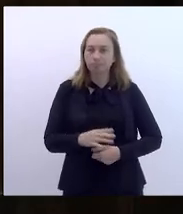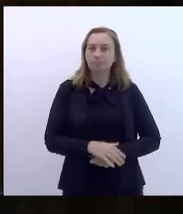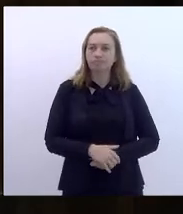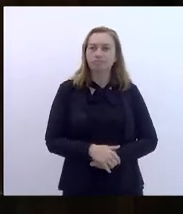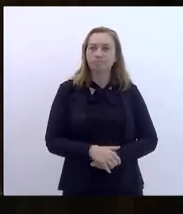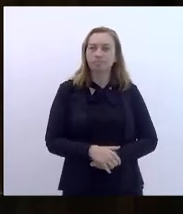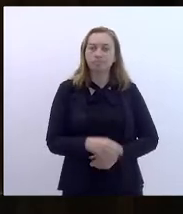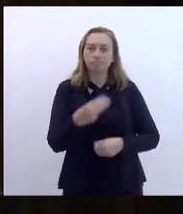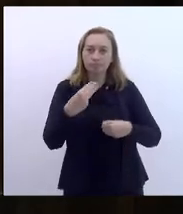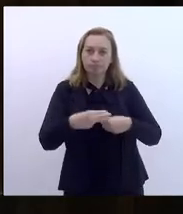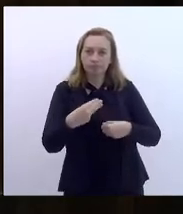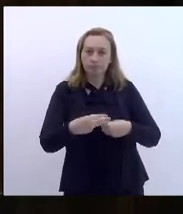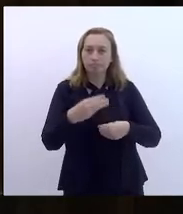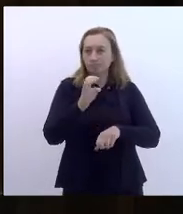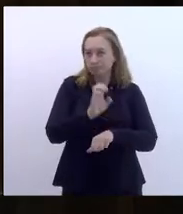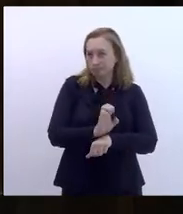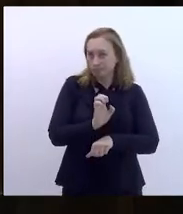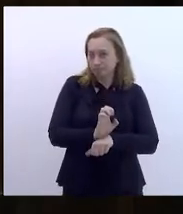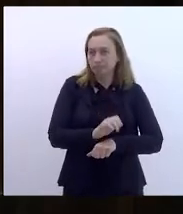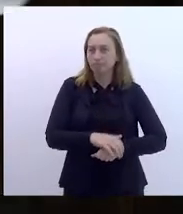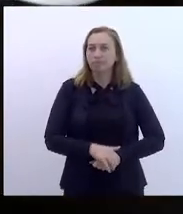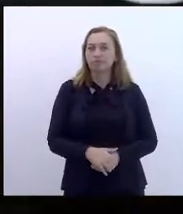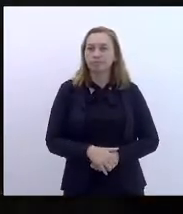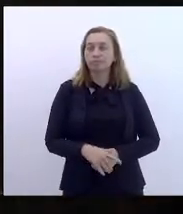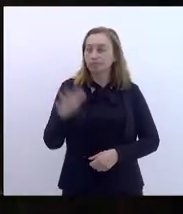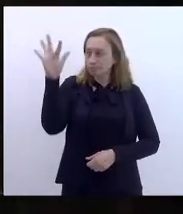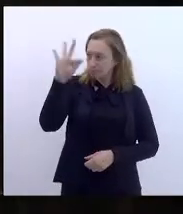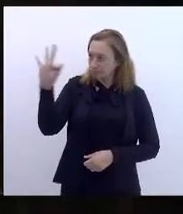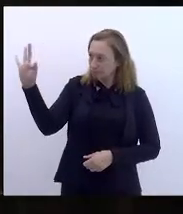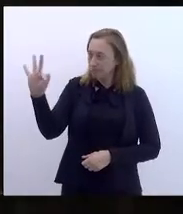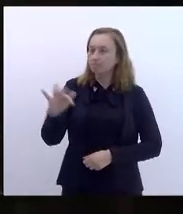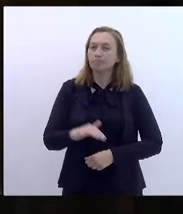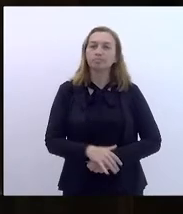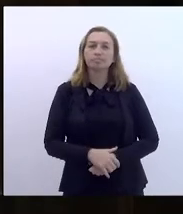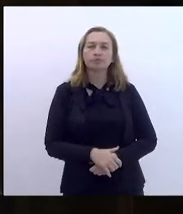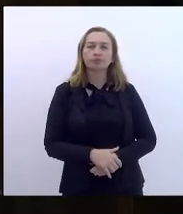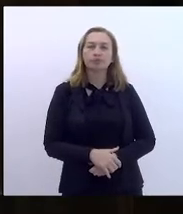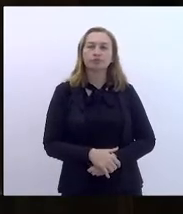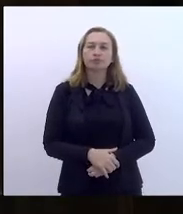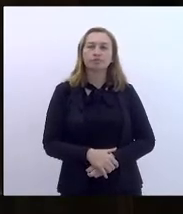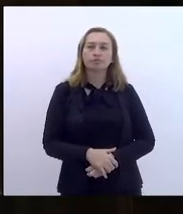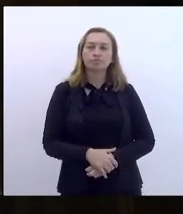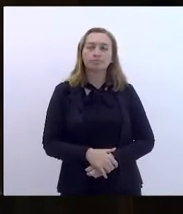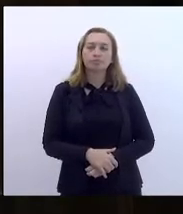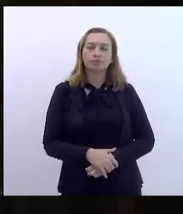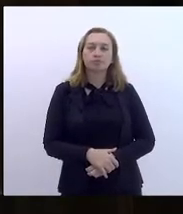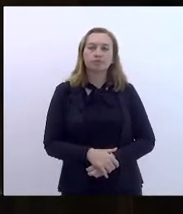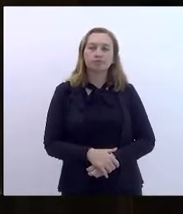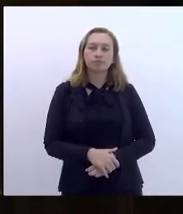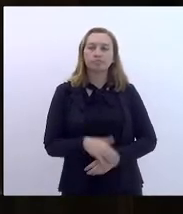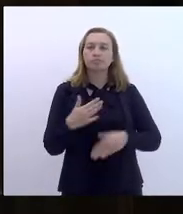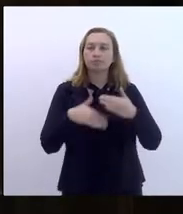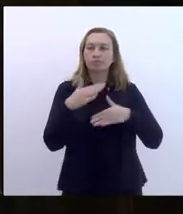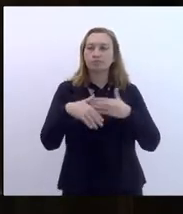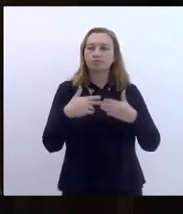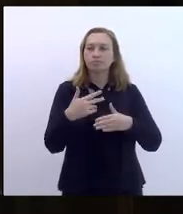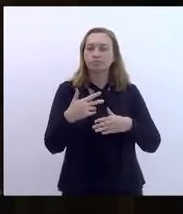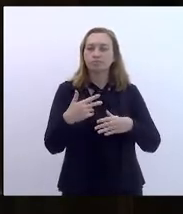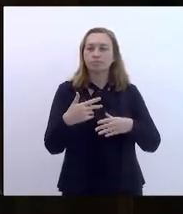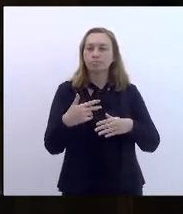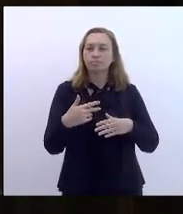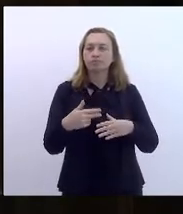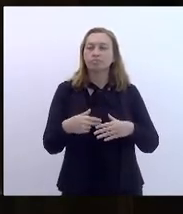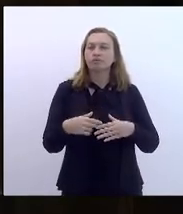esferas Municipal Estadual e Federal eles desenvolvem projetos nas